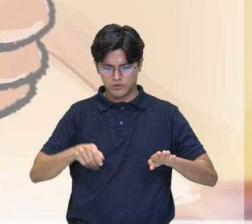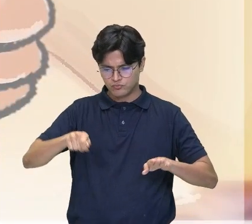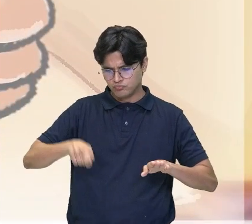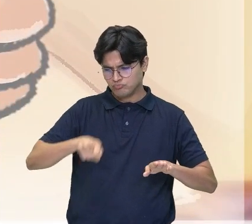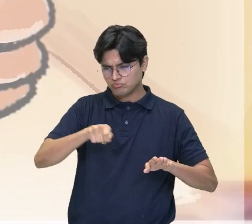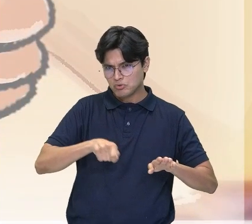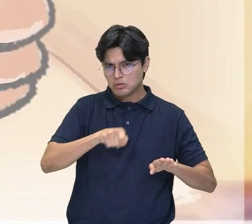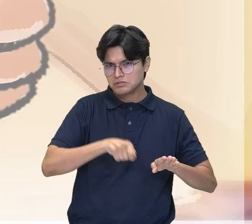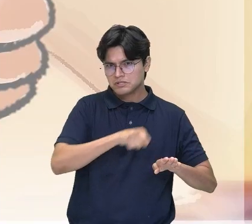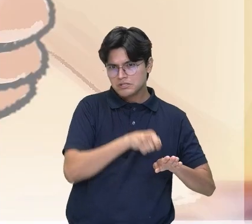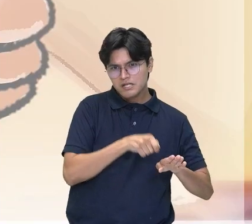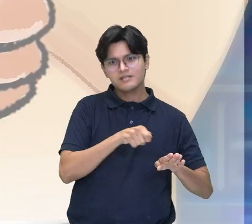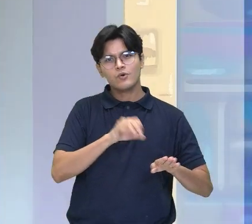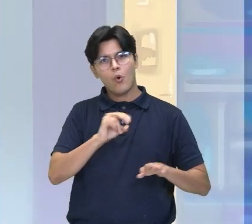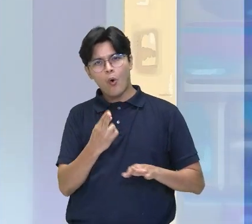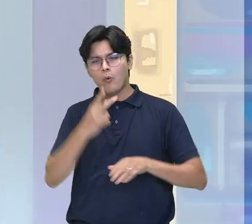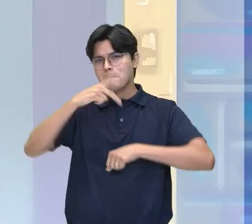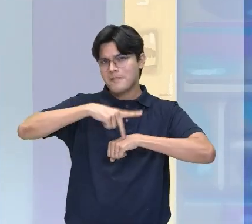ferramentas.